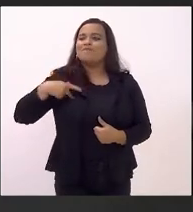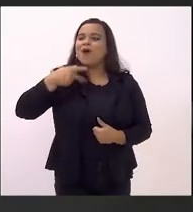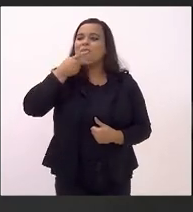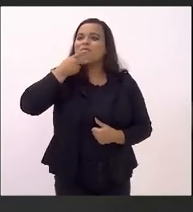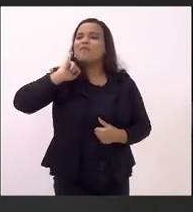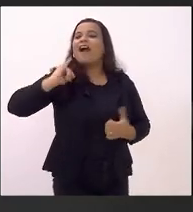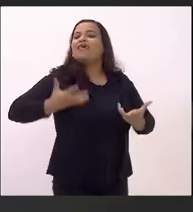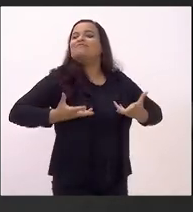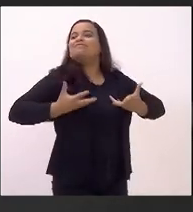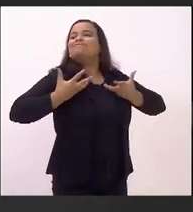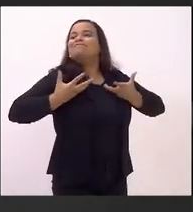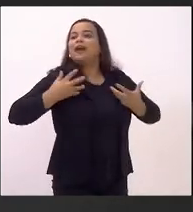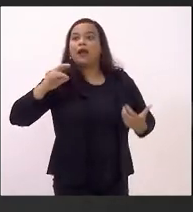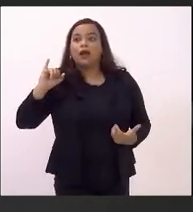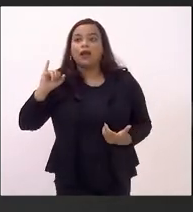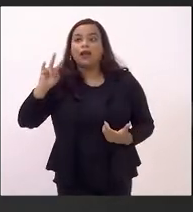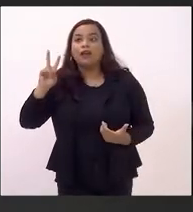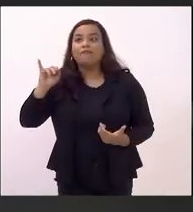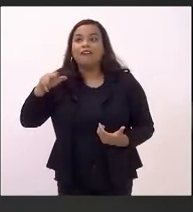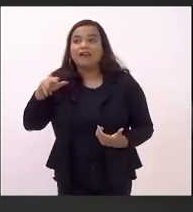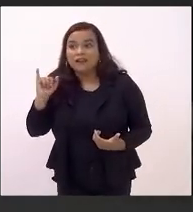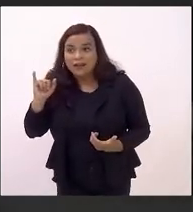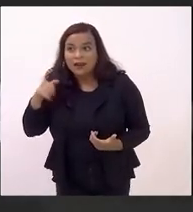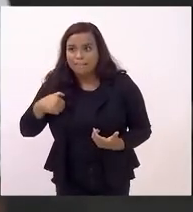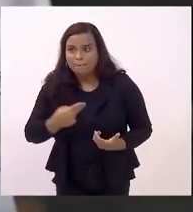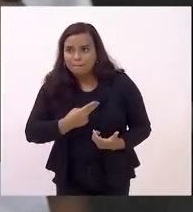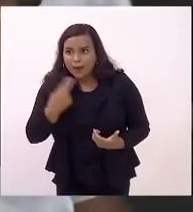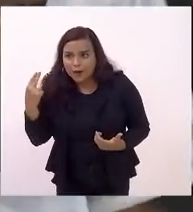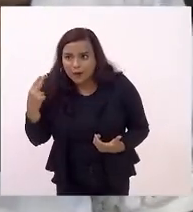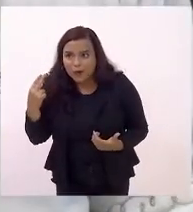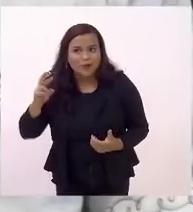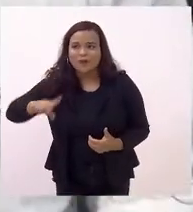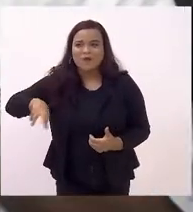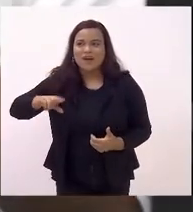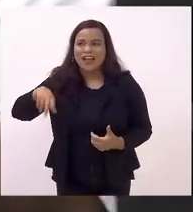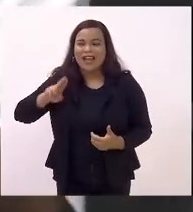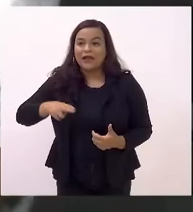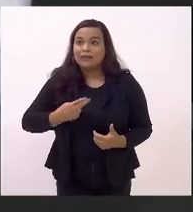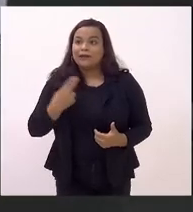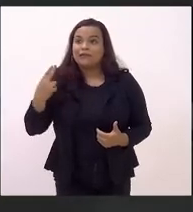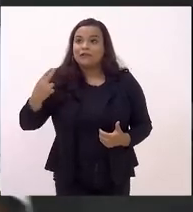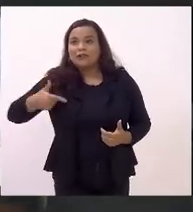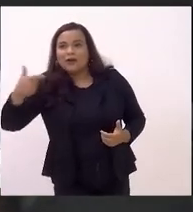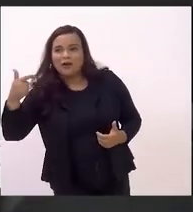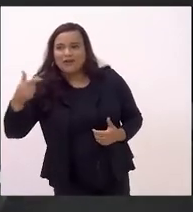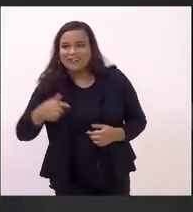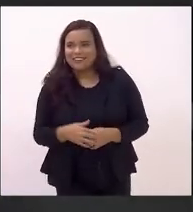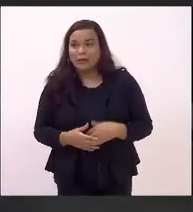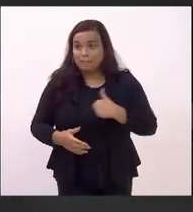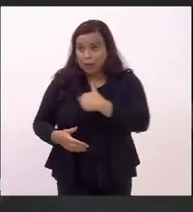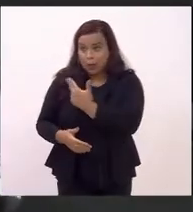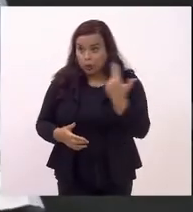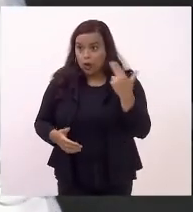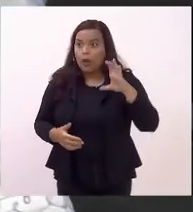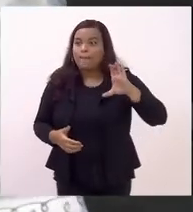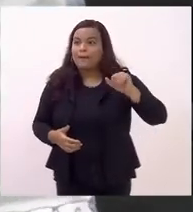Ivani não é meu nome, é meu sobrenome. Meu nome é Carlos Alberto Ivani dos Santos.